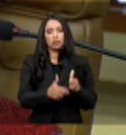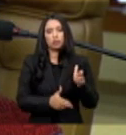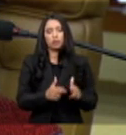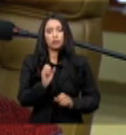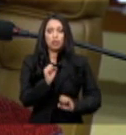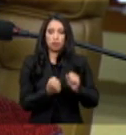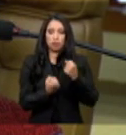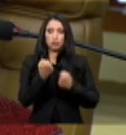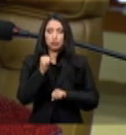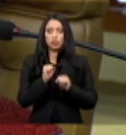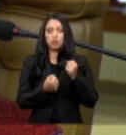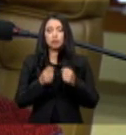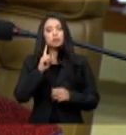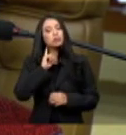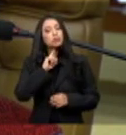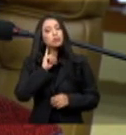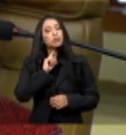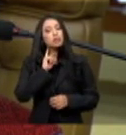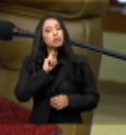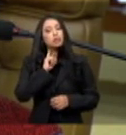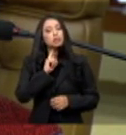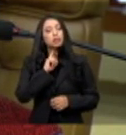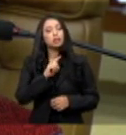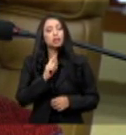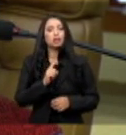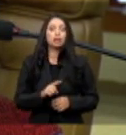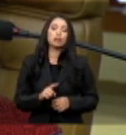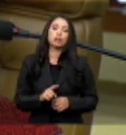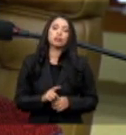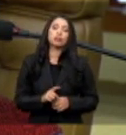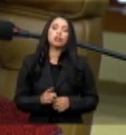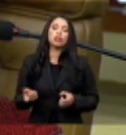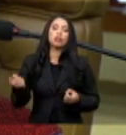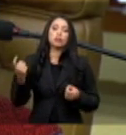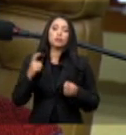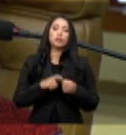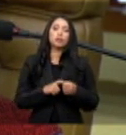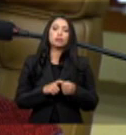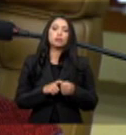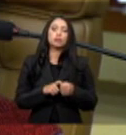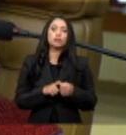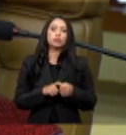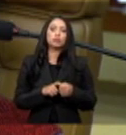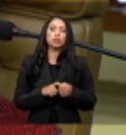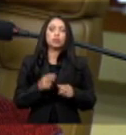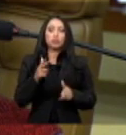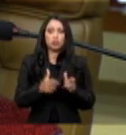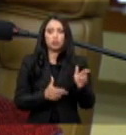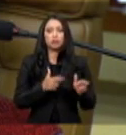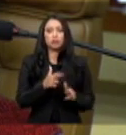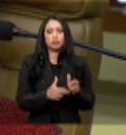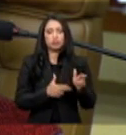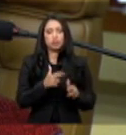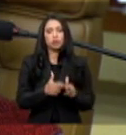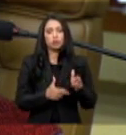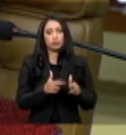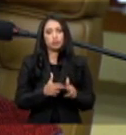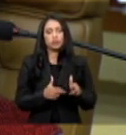Indústrias do Estado de Minas Gerais e Frente Nacional pela Volta das Ferrovias,